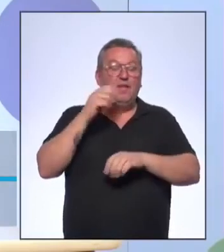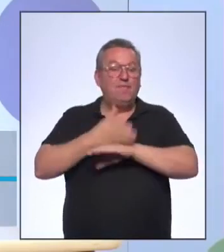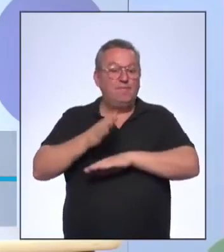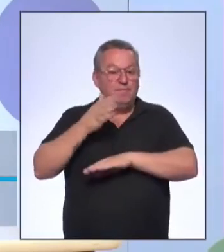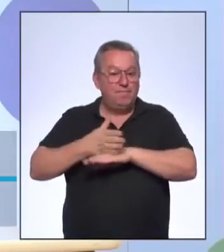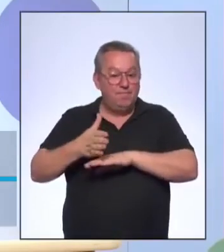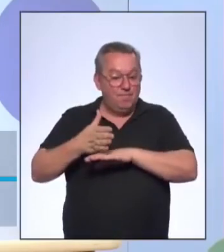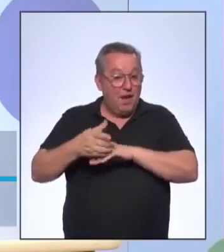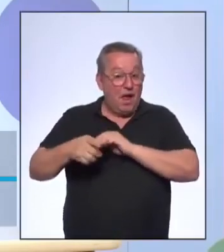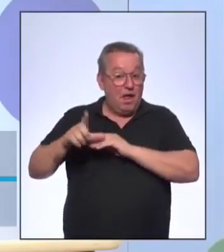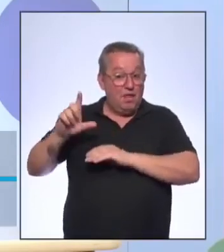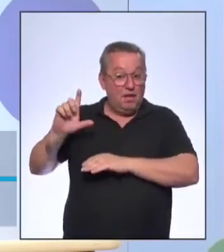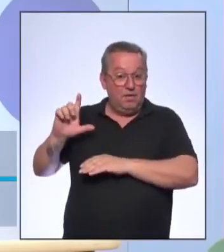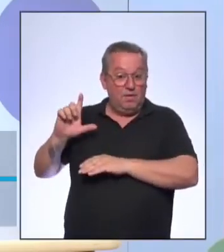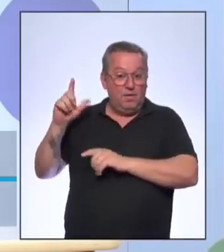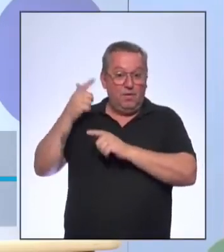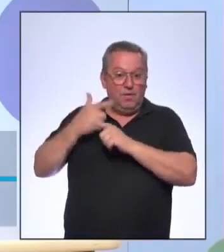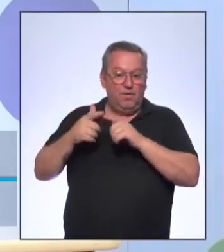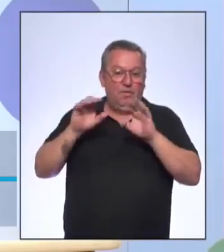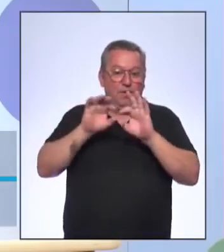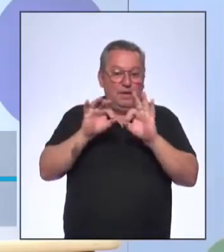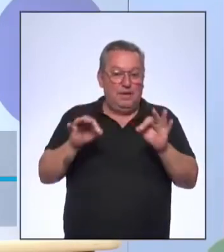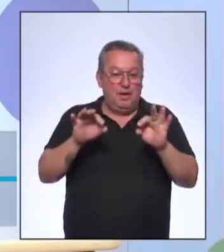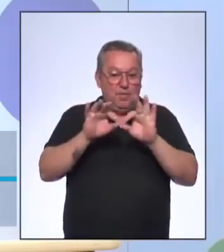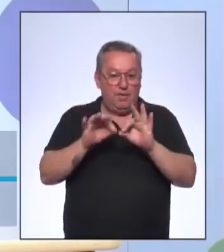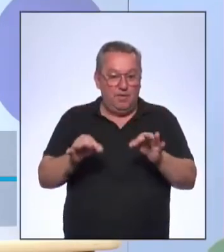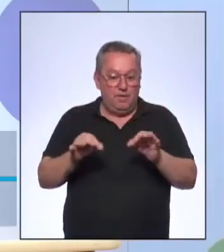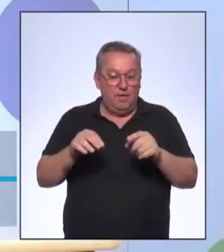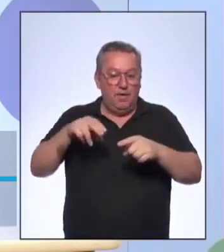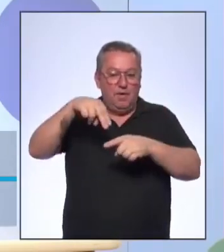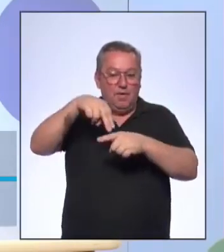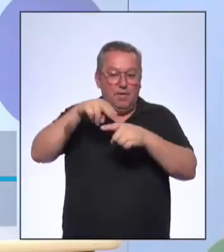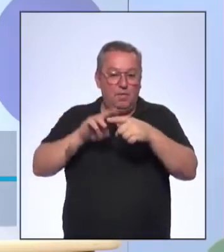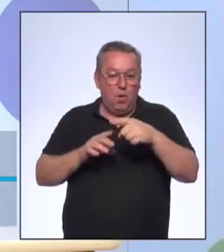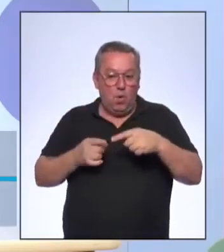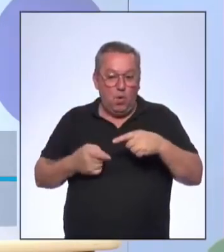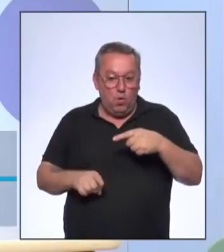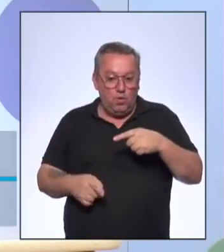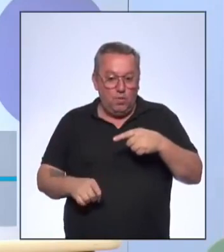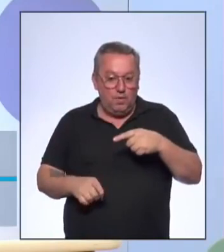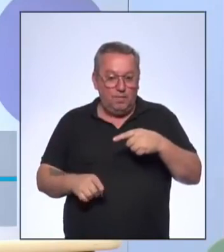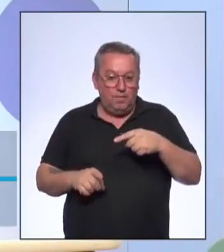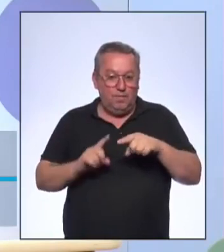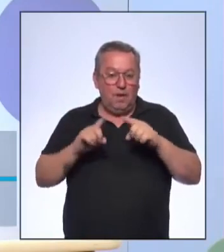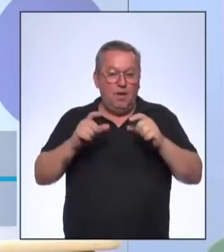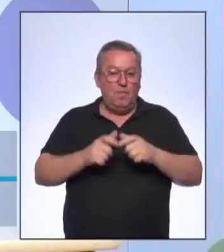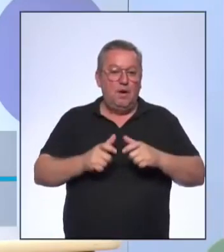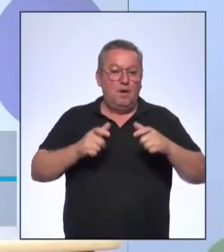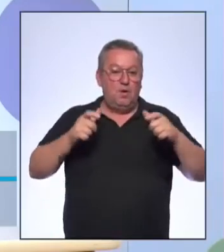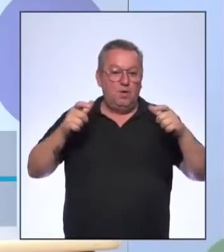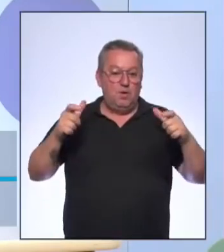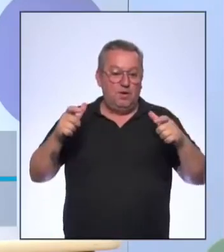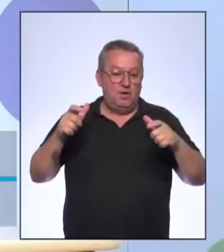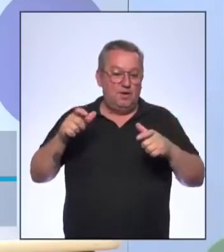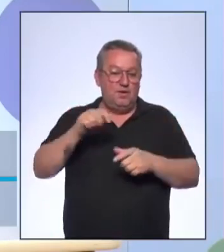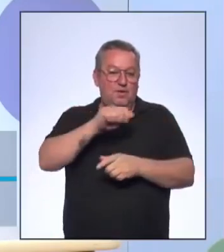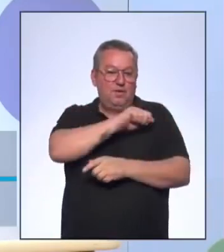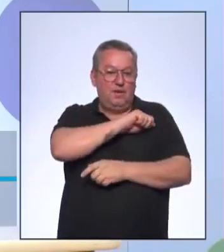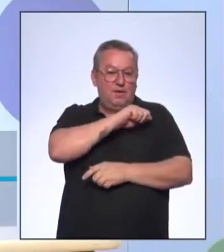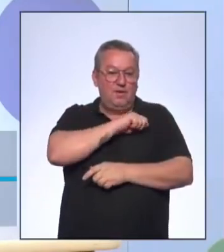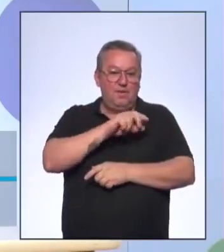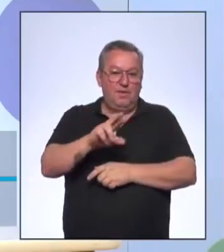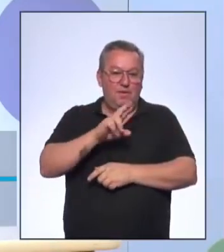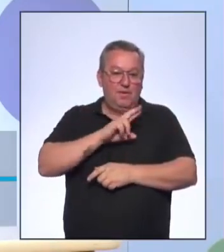atividade anterior sobre simplificação e fração irredutível, a maioria dos alunos